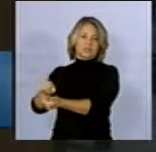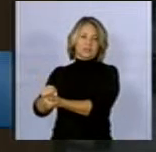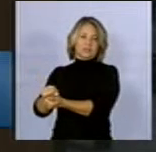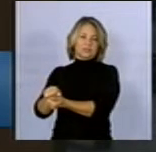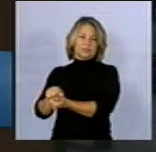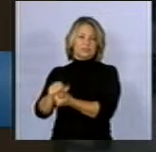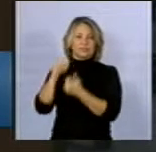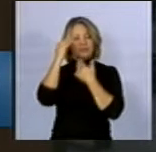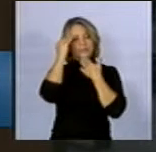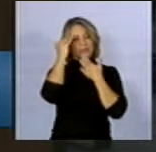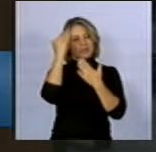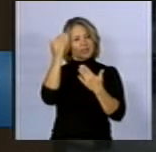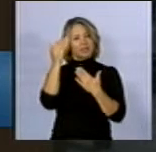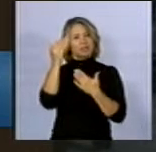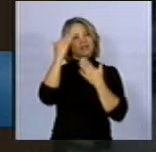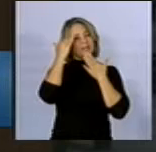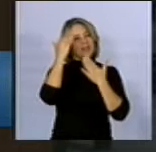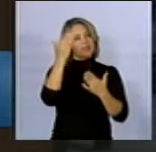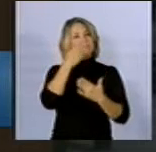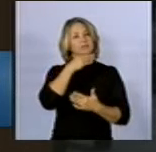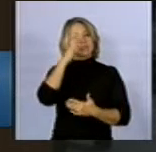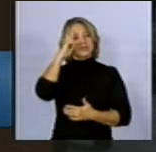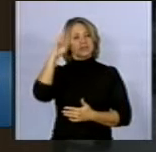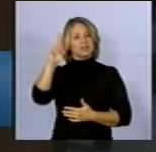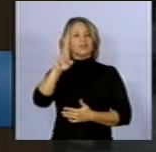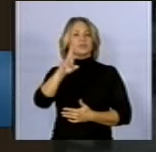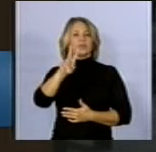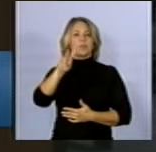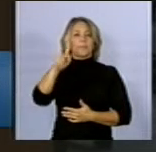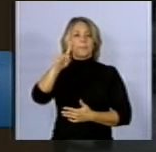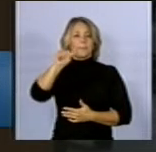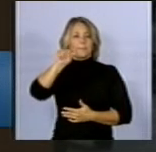Ok, thank you. Agradeço ao Dr. Paulo Vecchia pela exposição.